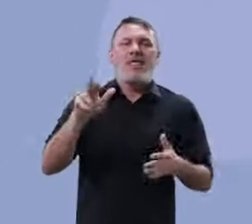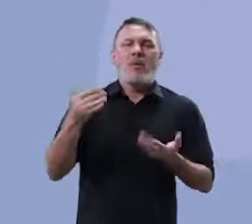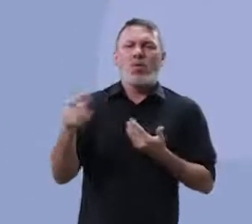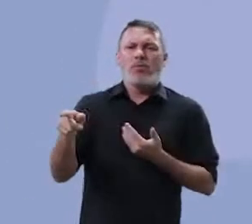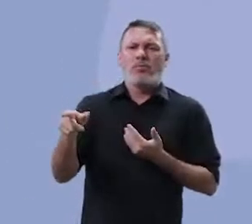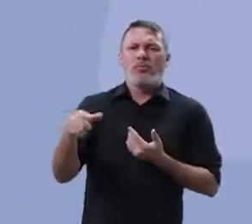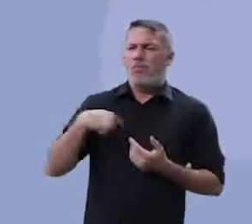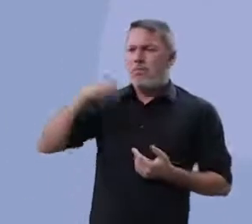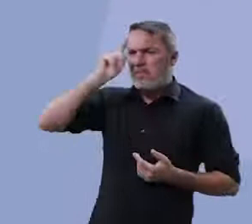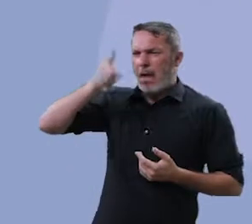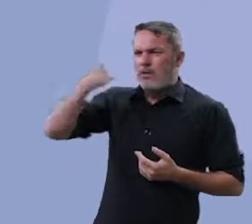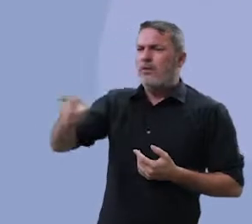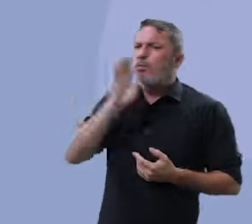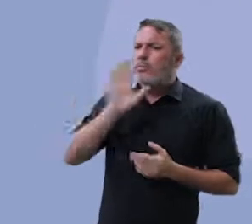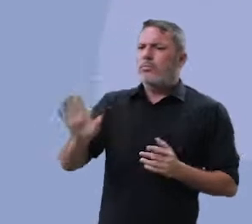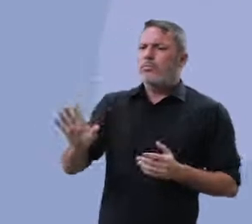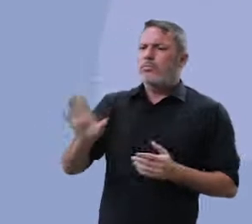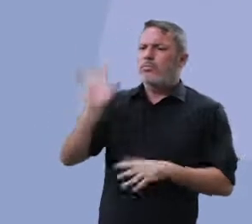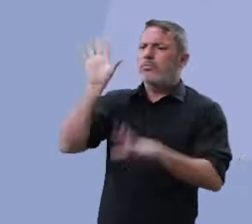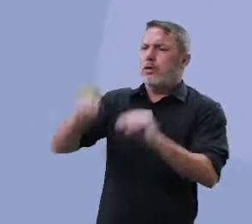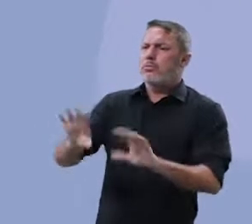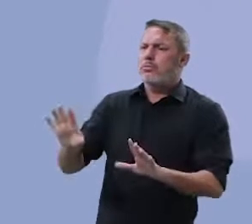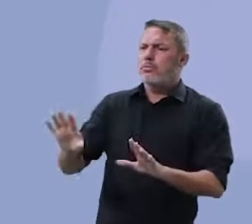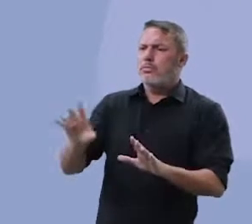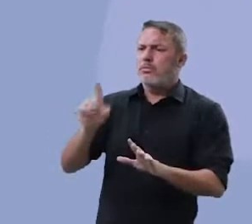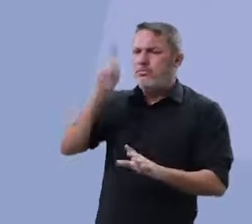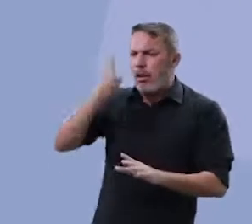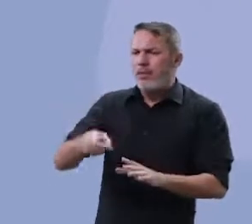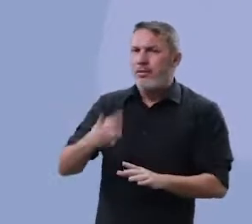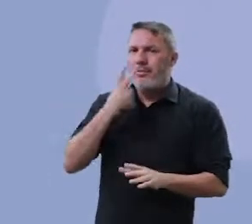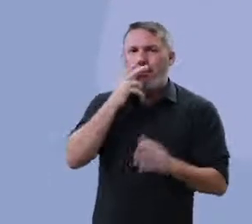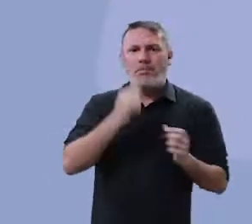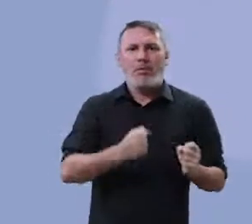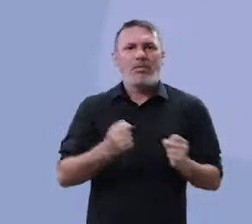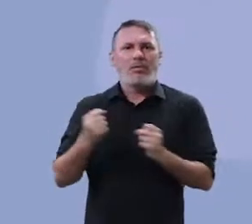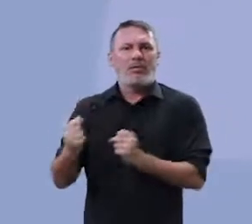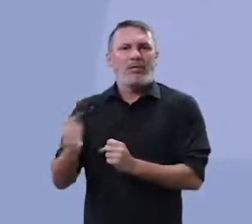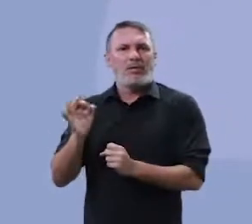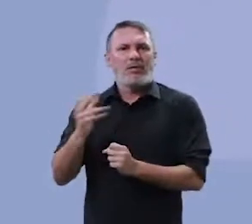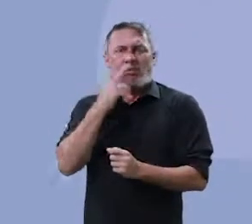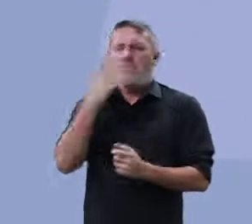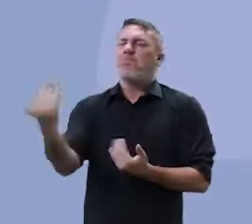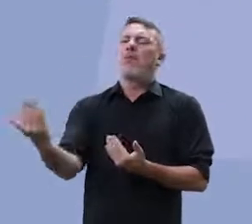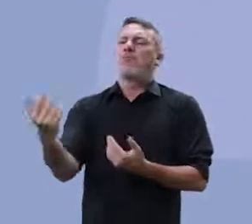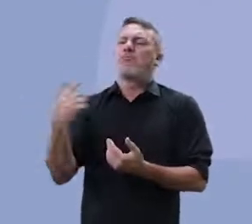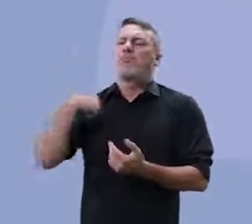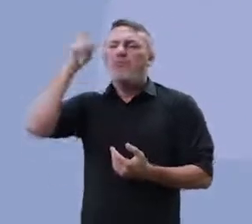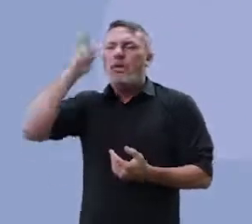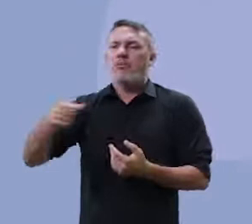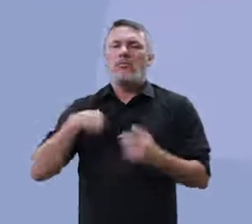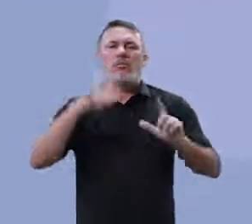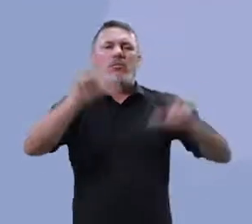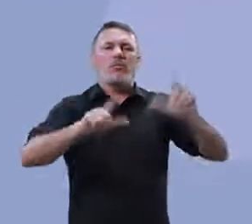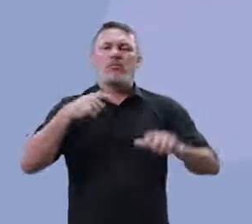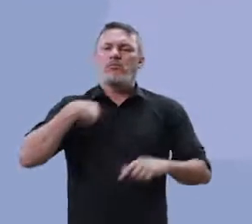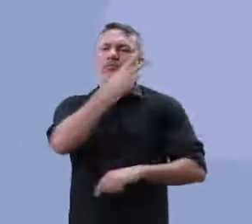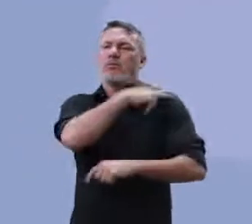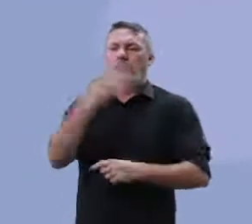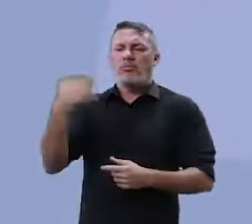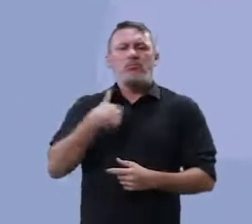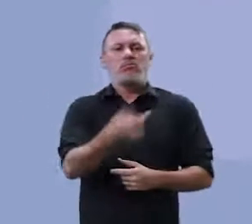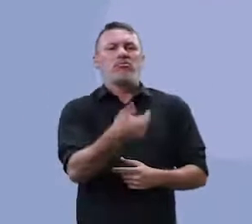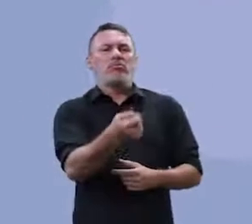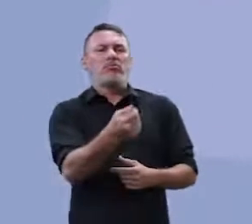Olha, ei, fique em silêncio. Olha a relação de imposição. Olha o poder aí, hein? Passa o controle remoto. Olha o poder, o